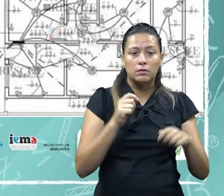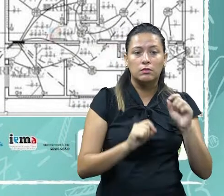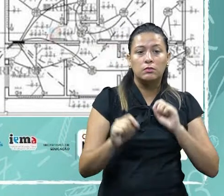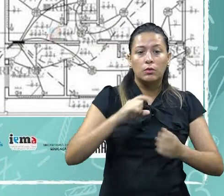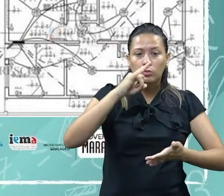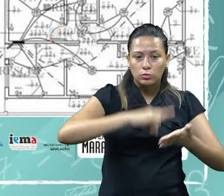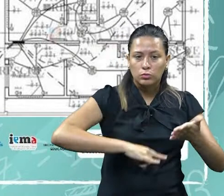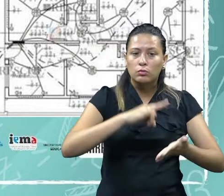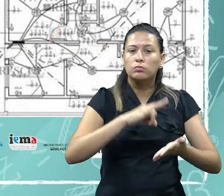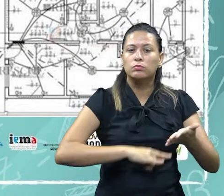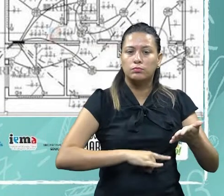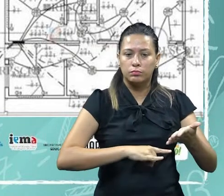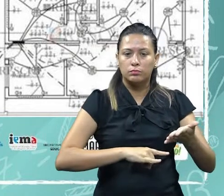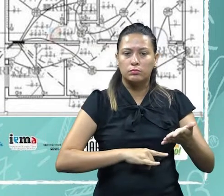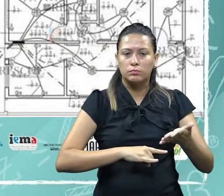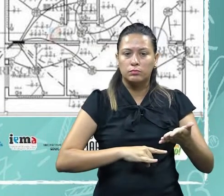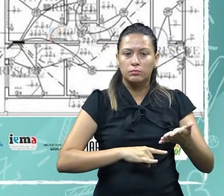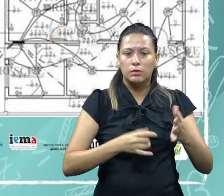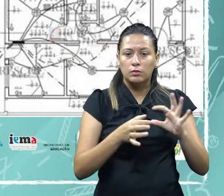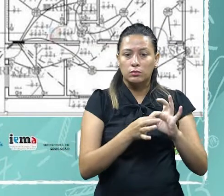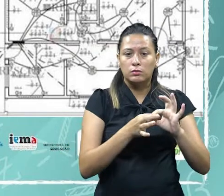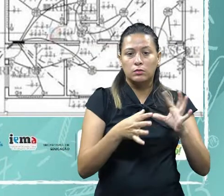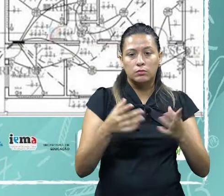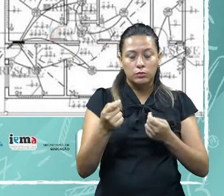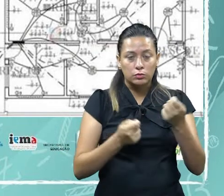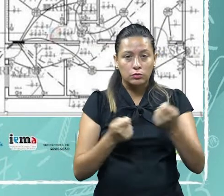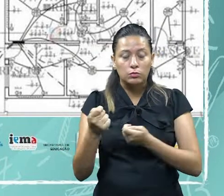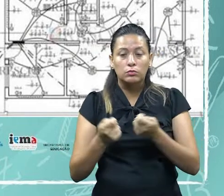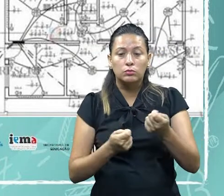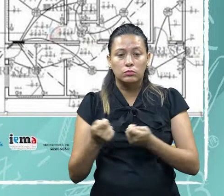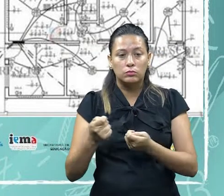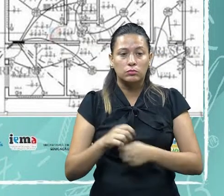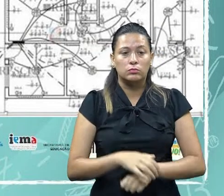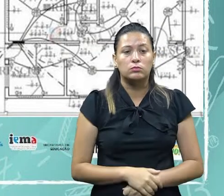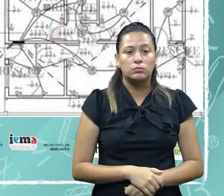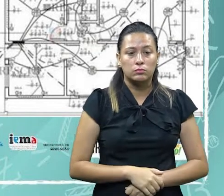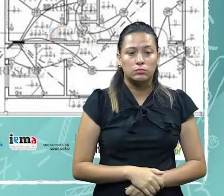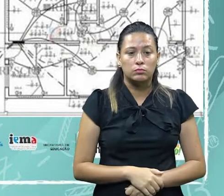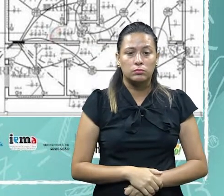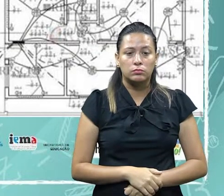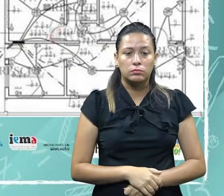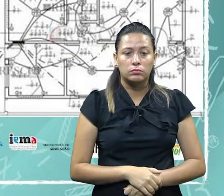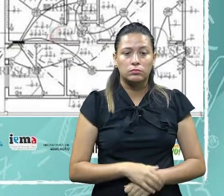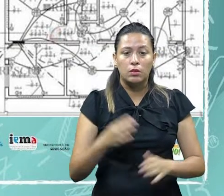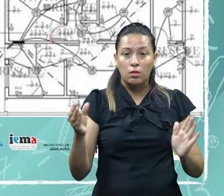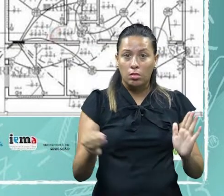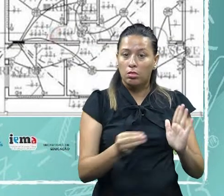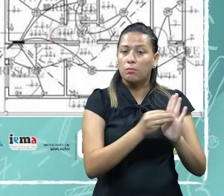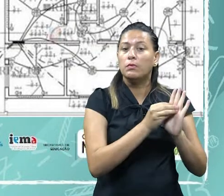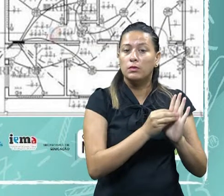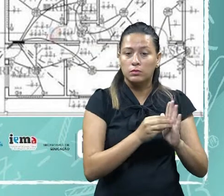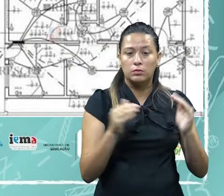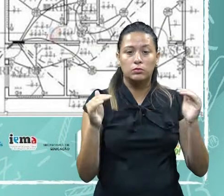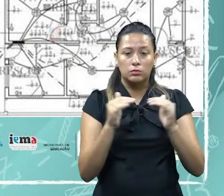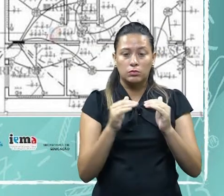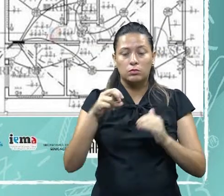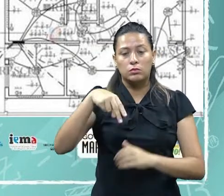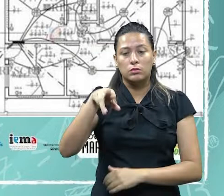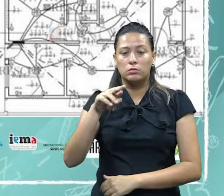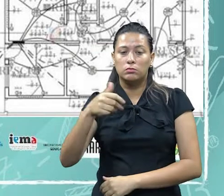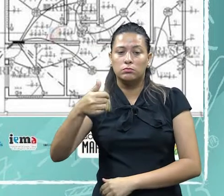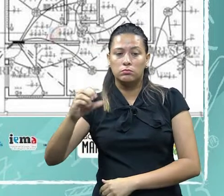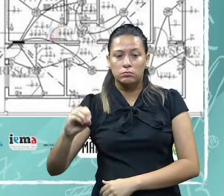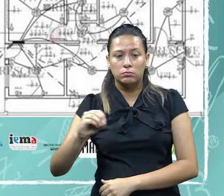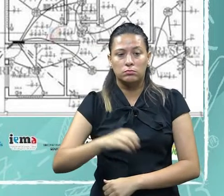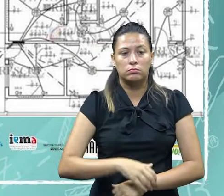necessário que todos os documentos de autorização e controle sejam produzidos e devidamente preenchidos, de acordo com